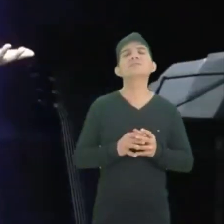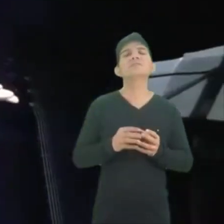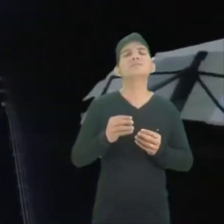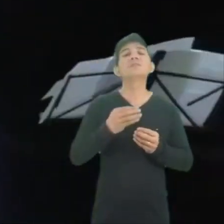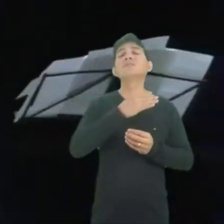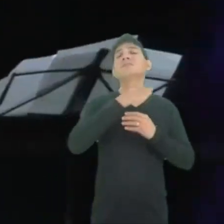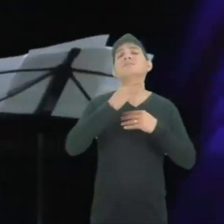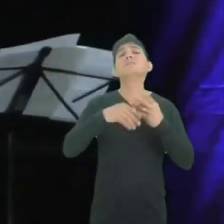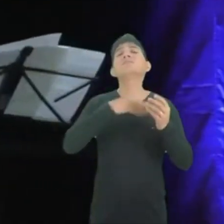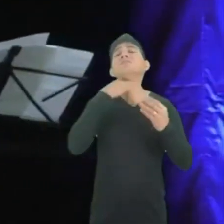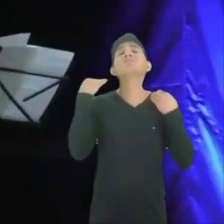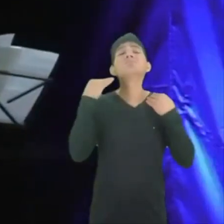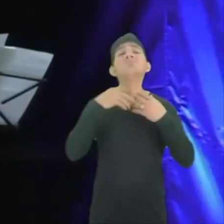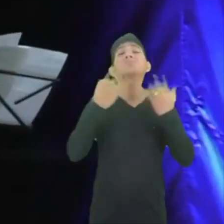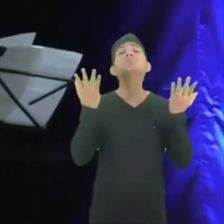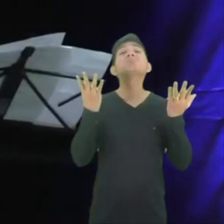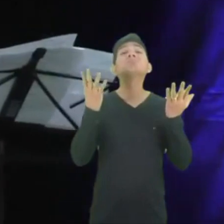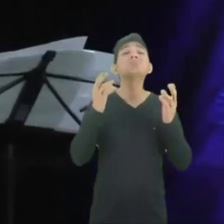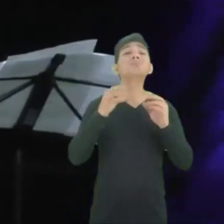onde eu vou?